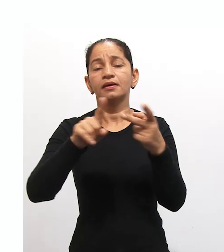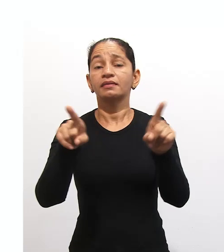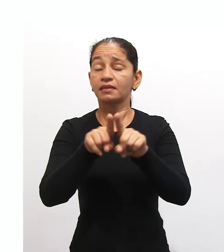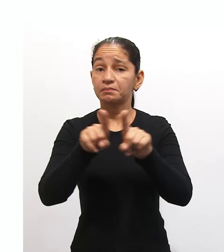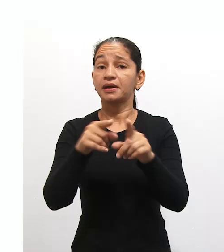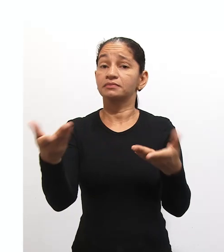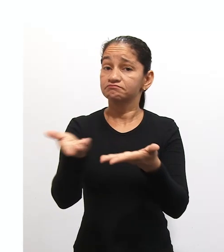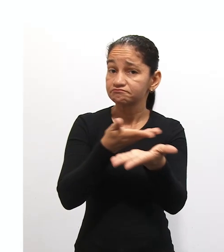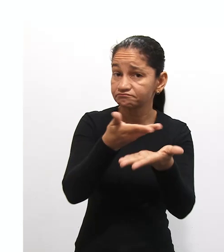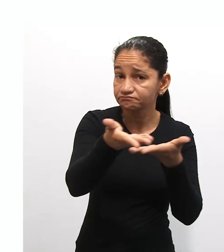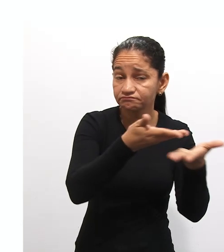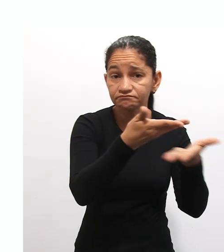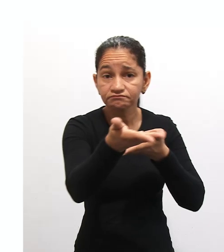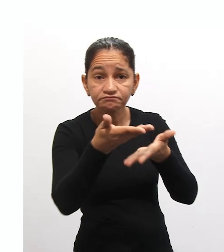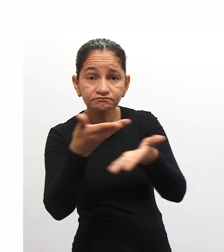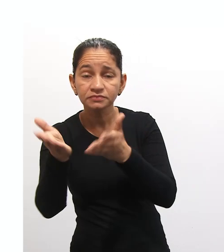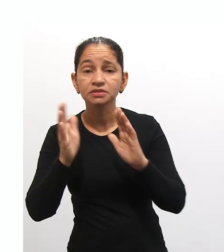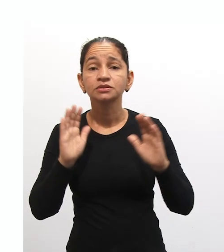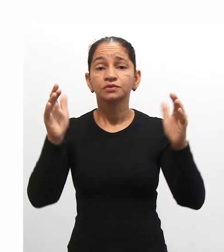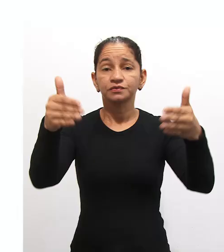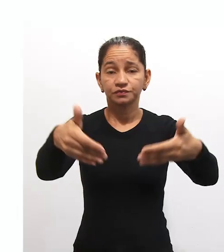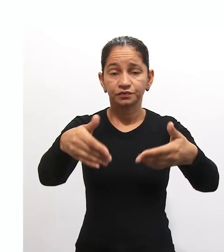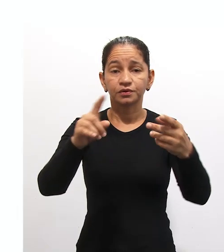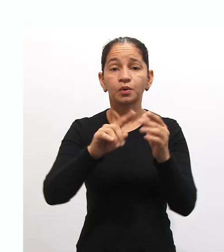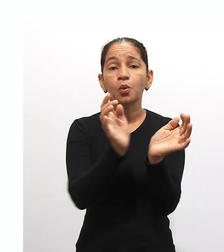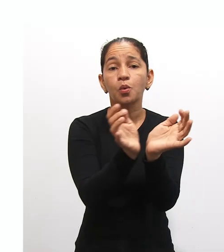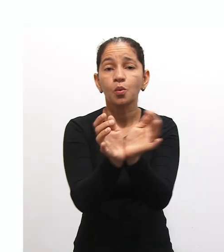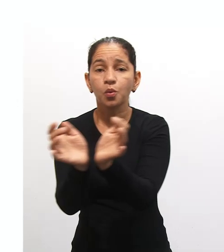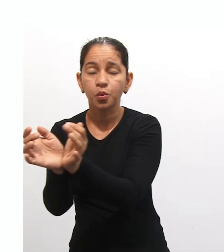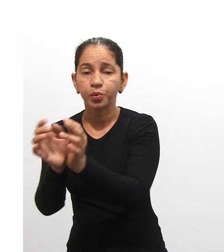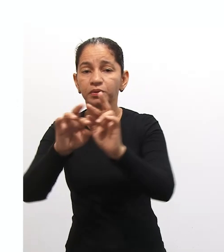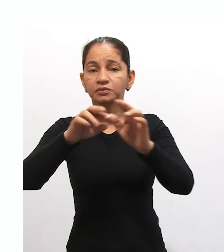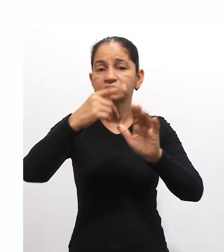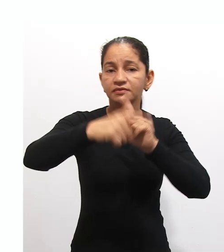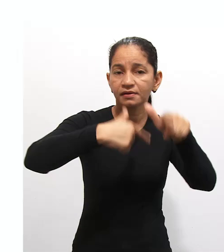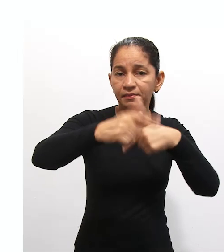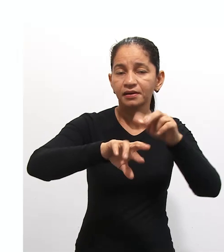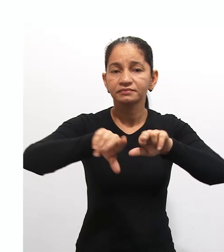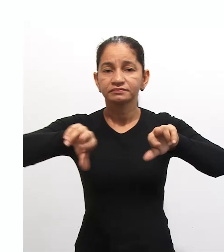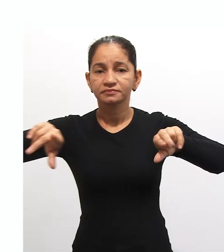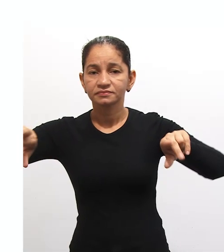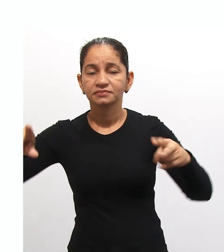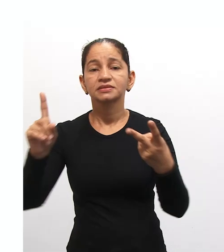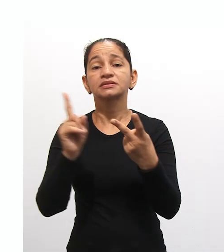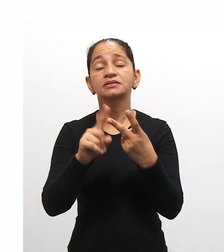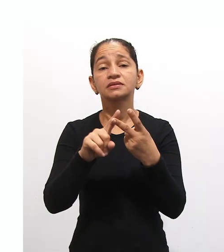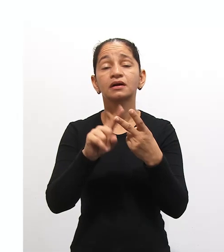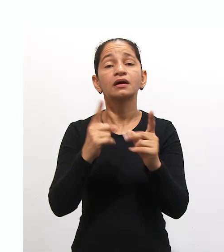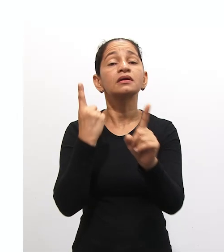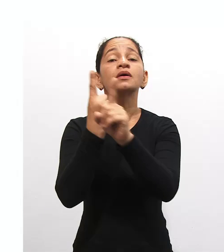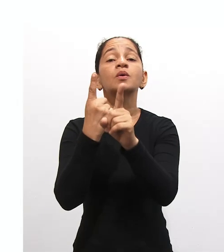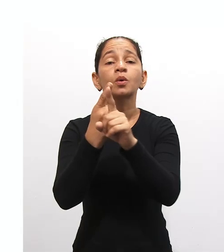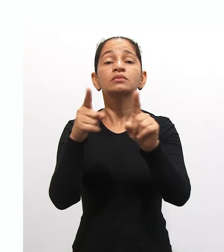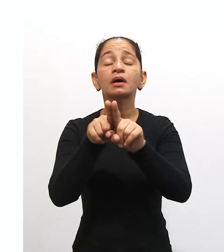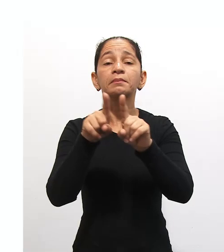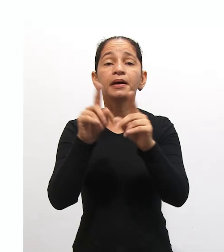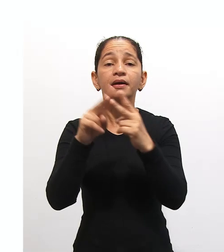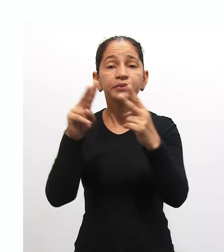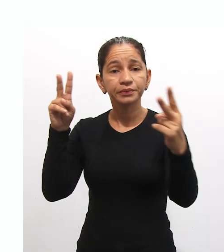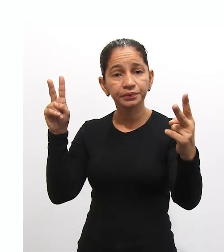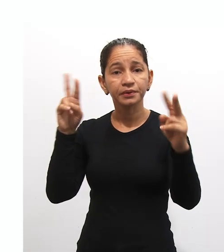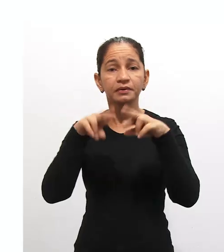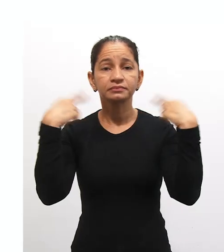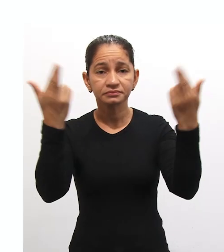A colaboração se expressa em fóruns, grupos de trabalho, projetos interdisciplinares e encontros